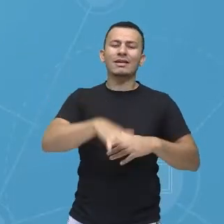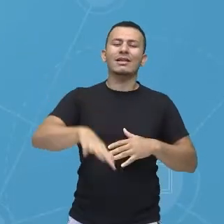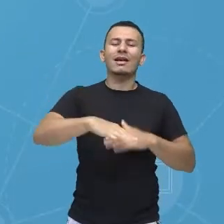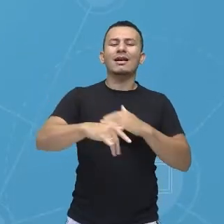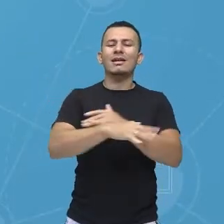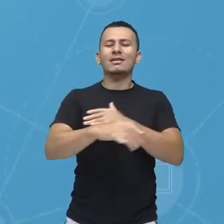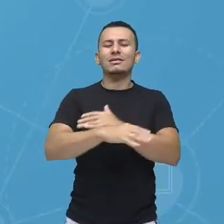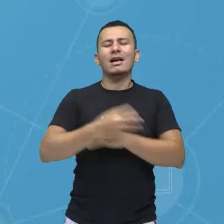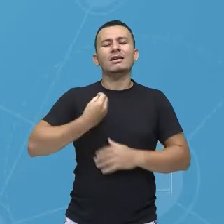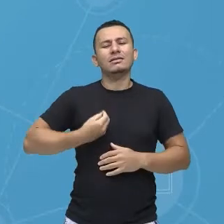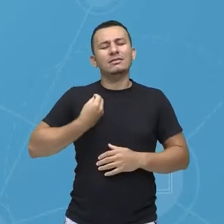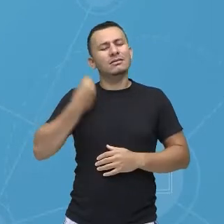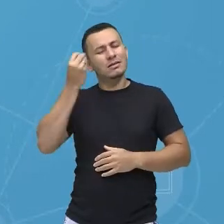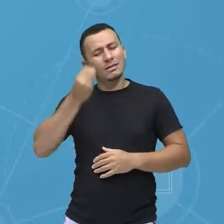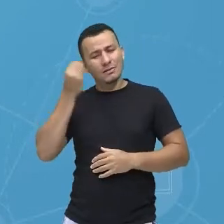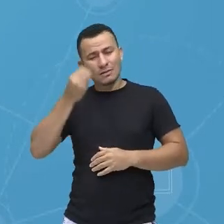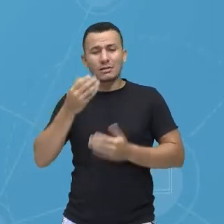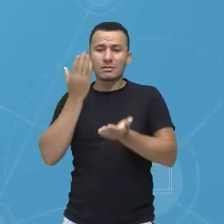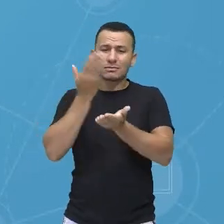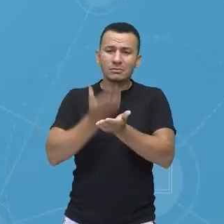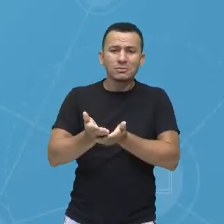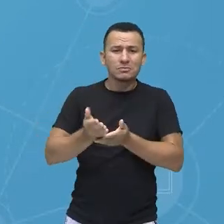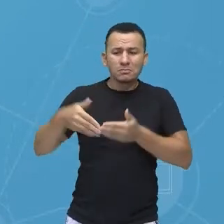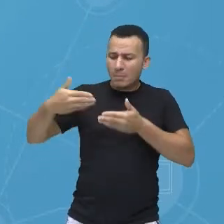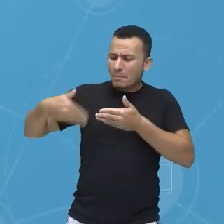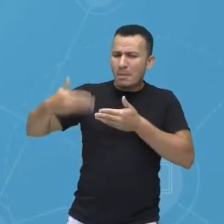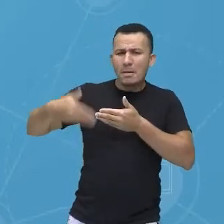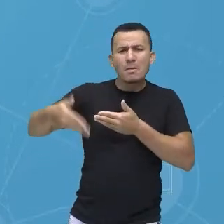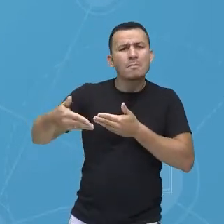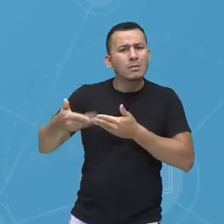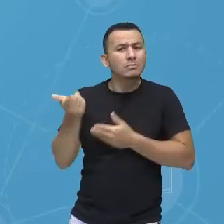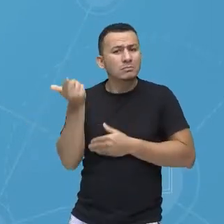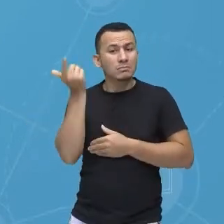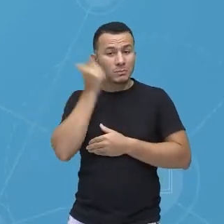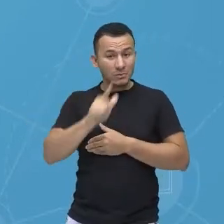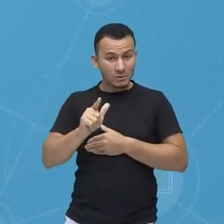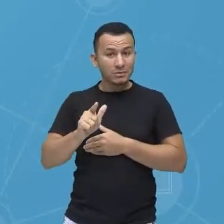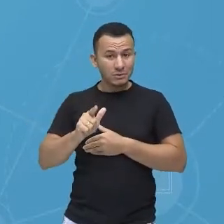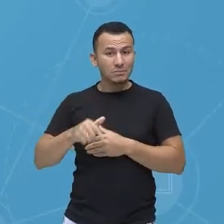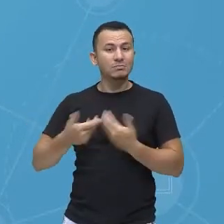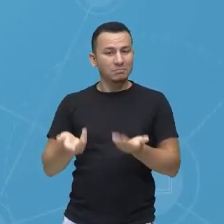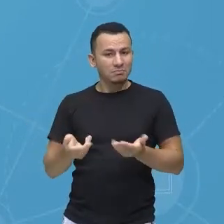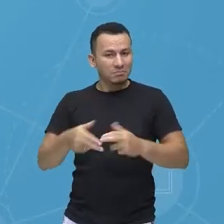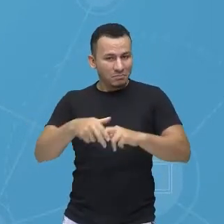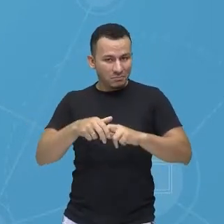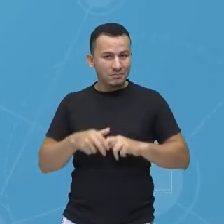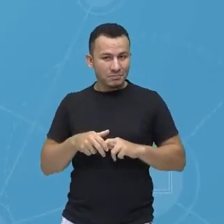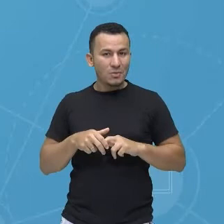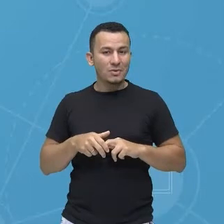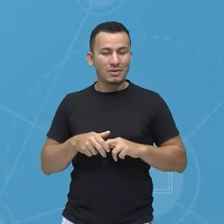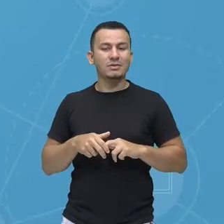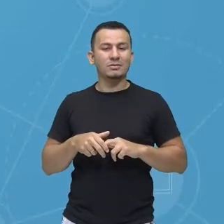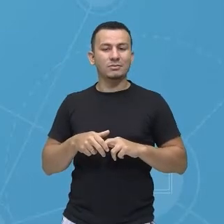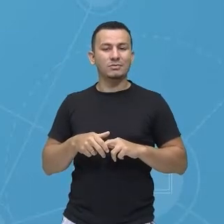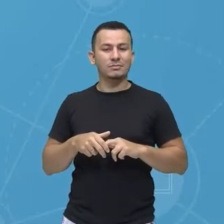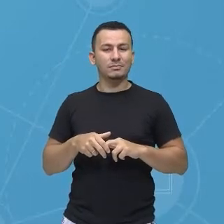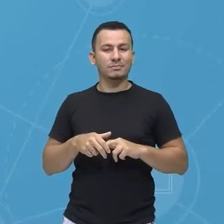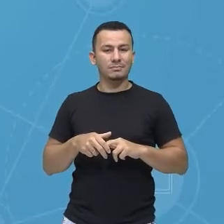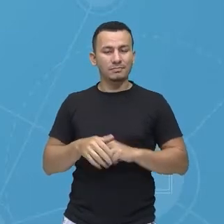no cotidiano. E aí começou a dar certo. Então essa foi a